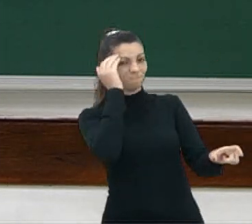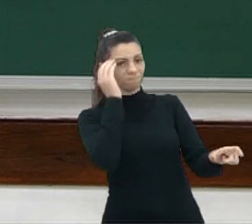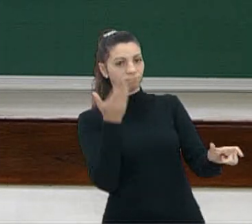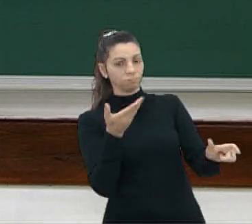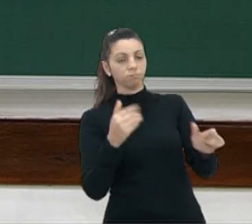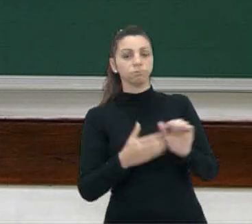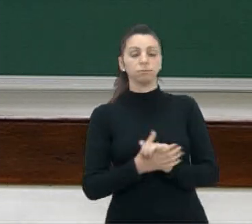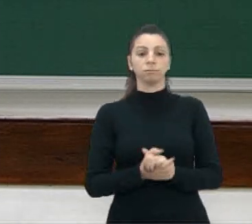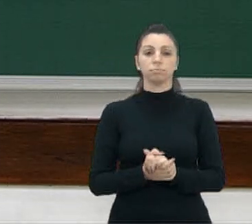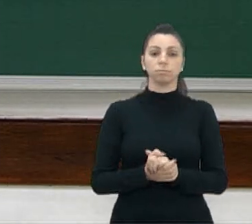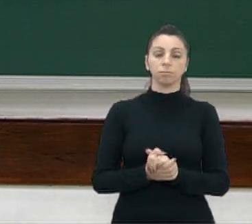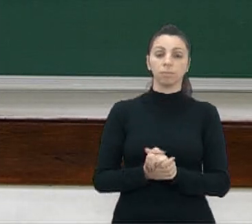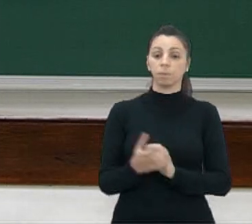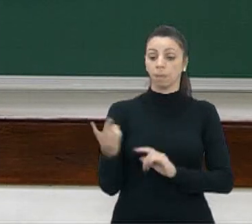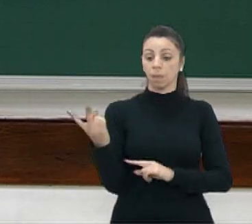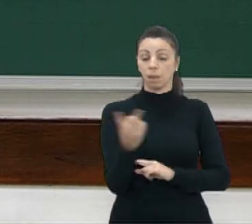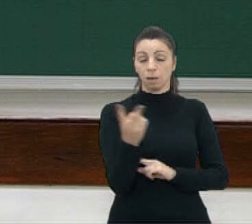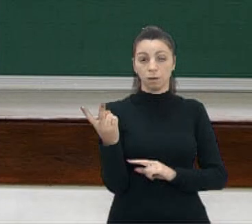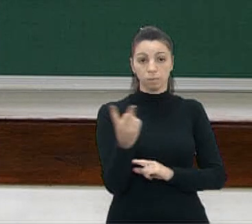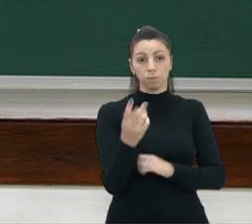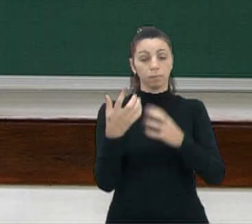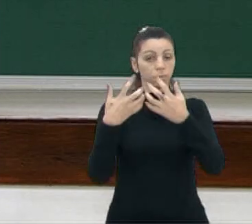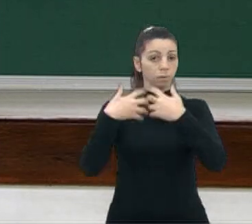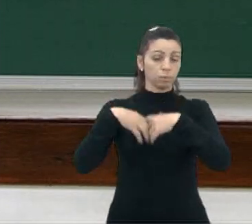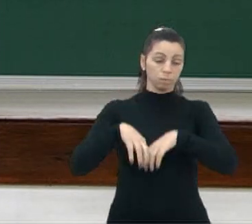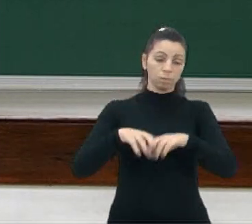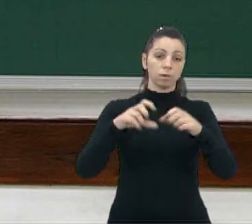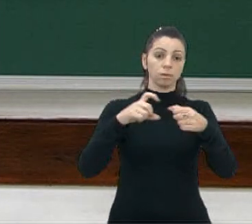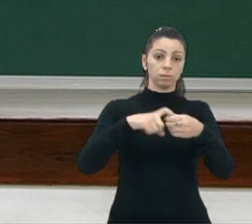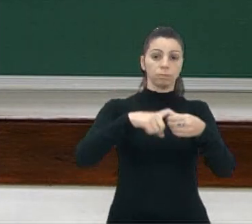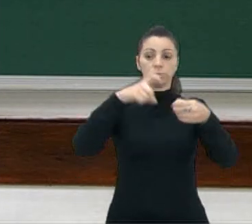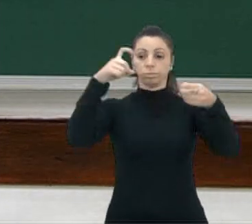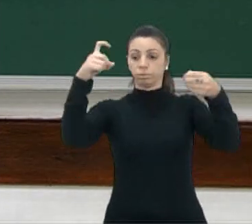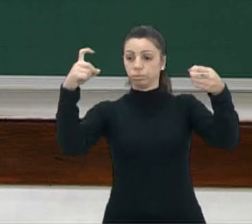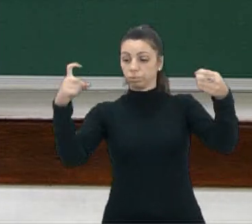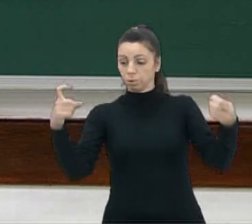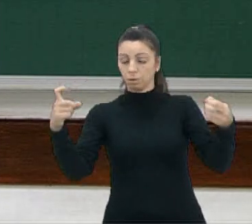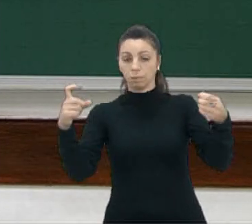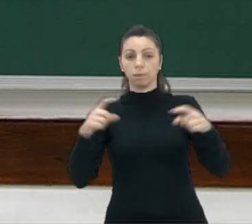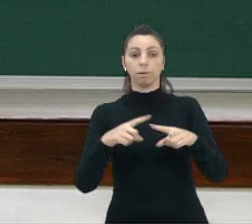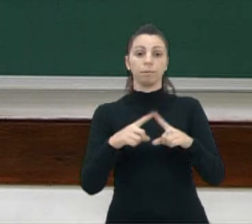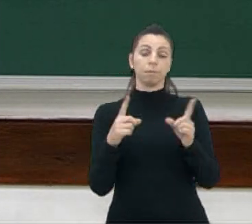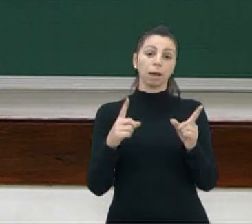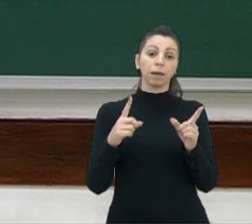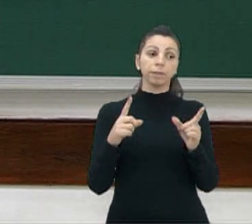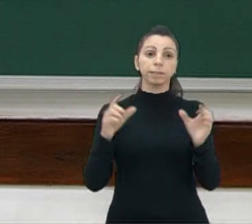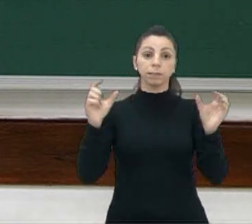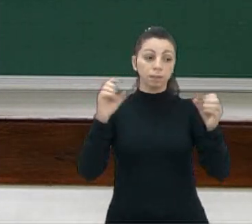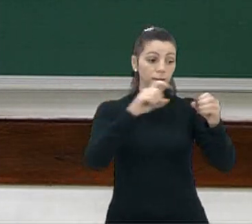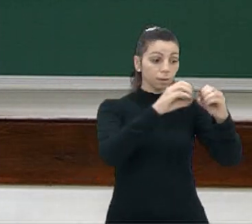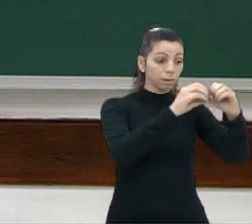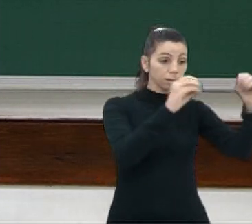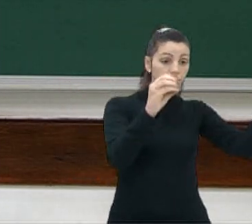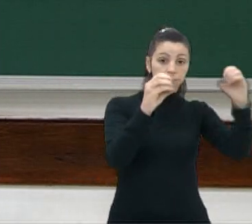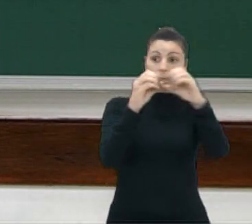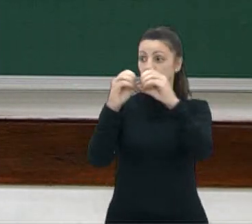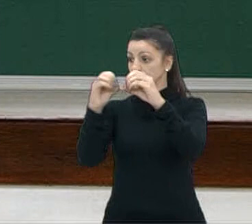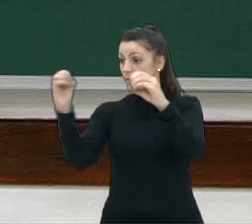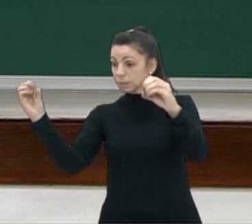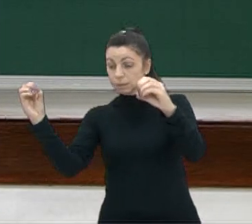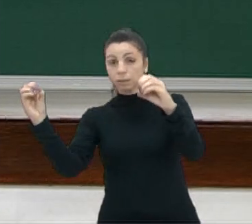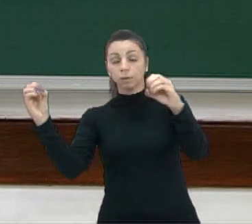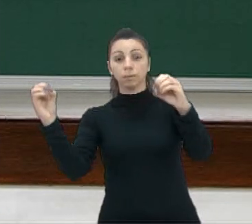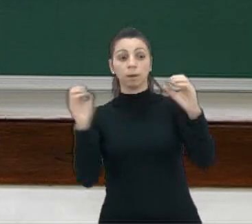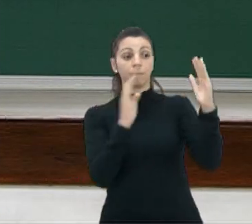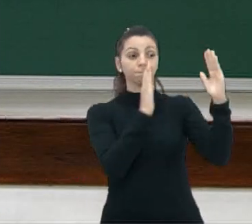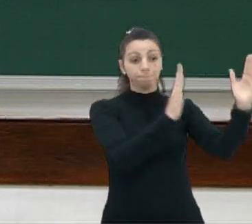As duas funcionariam independentemente. Porém, elas não estão porque elas estão colocadas uma do lado da outra. Então, existe um porquê,